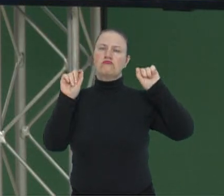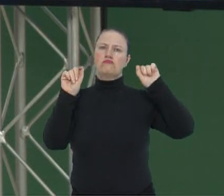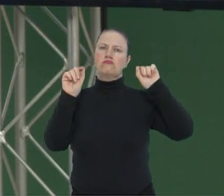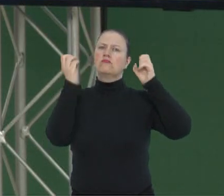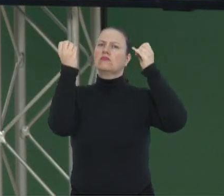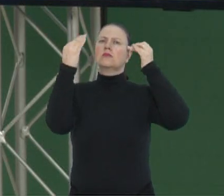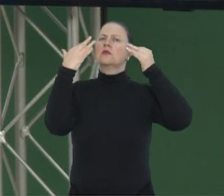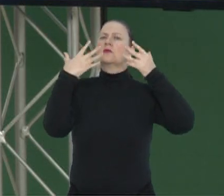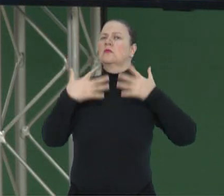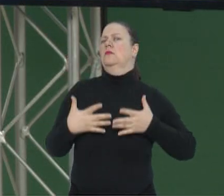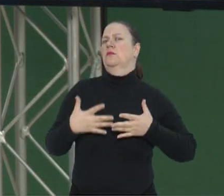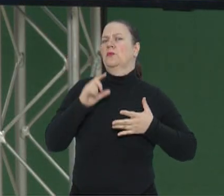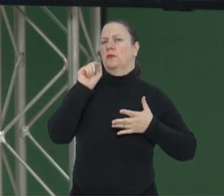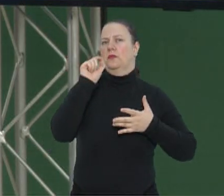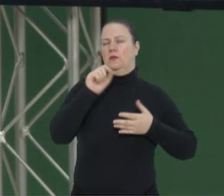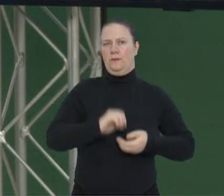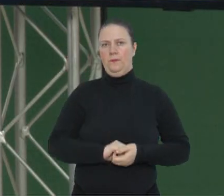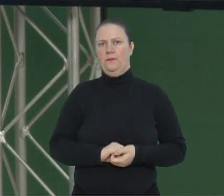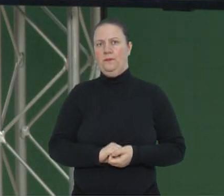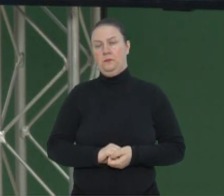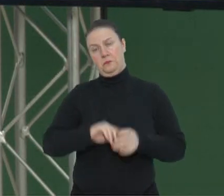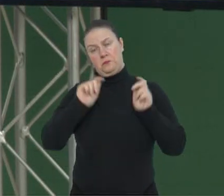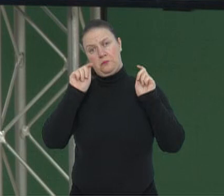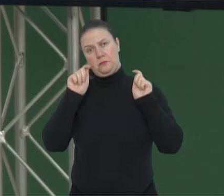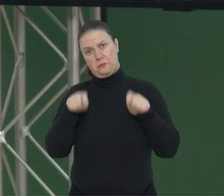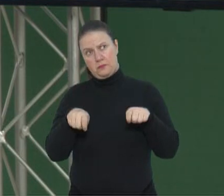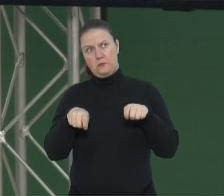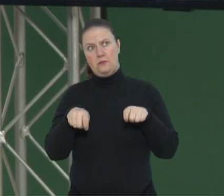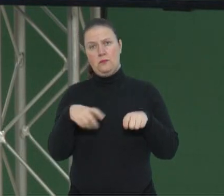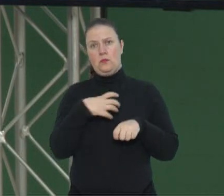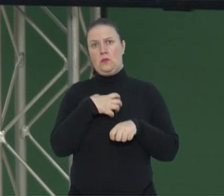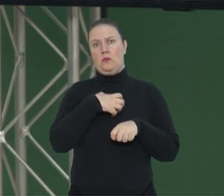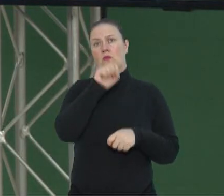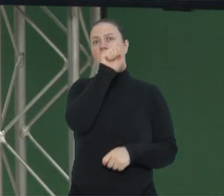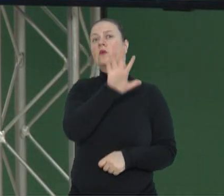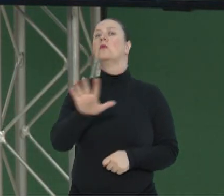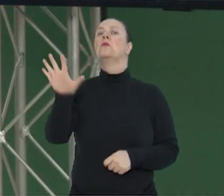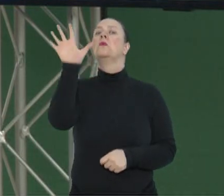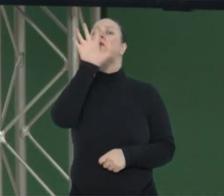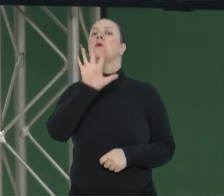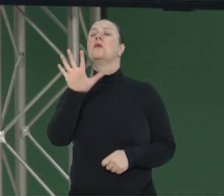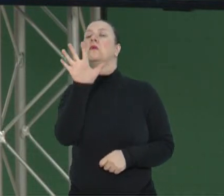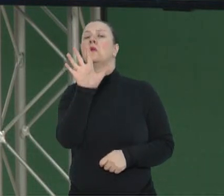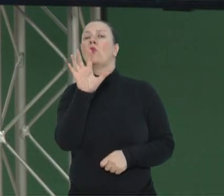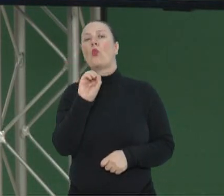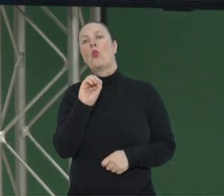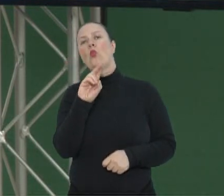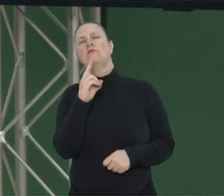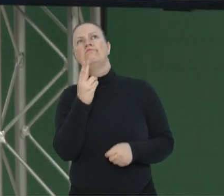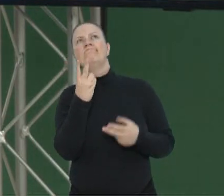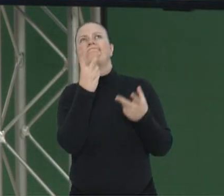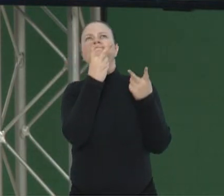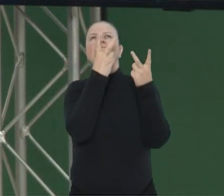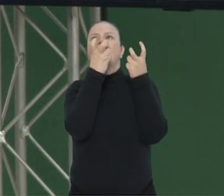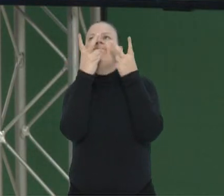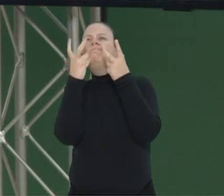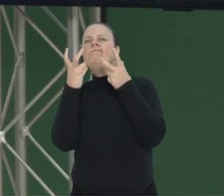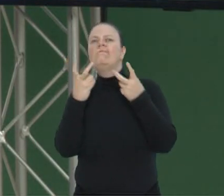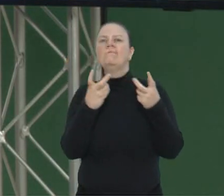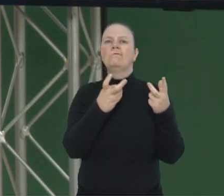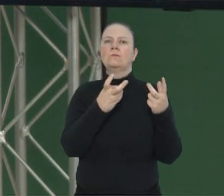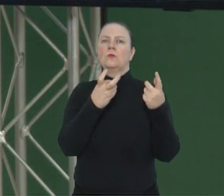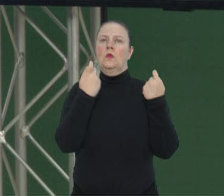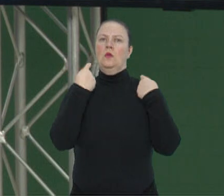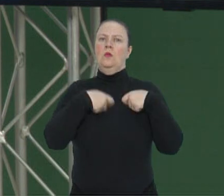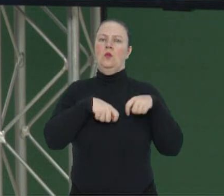dizer? Possivelmente ele pode estar ou não aqui, né, no sentido figurado, no sentido mais subjetivo, e deveria